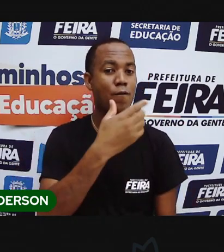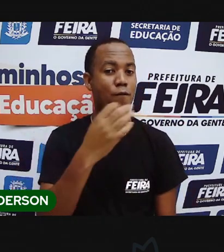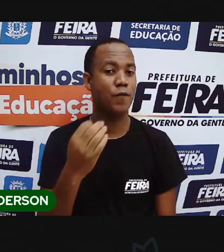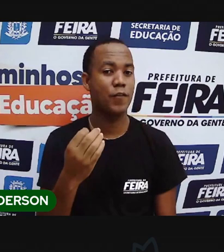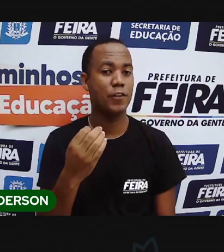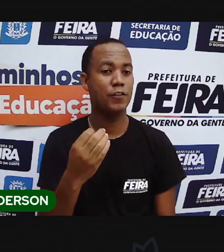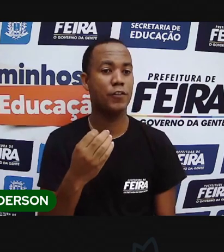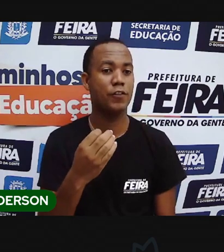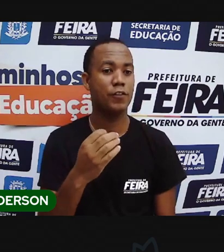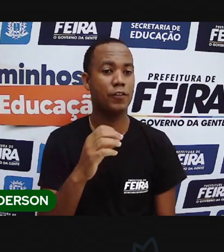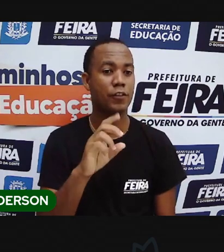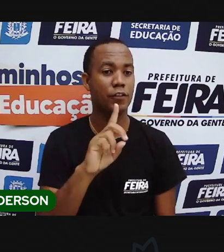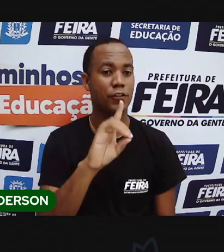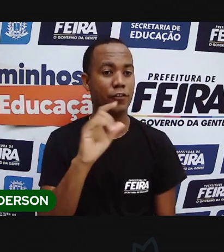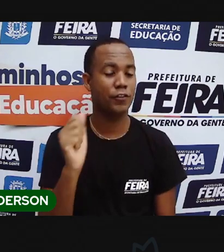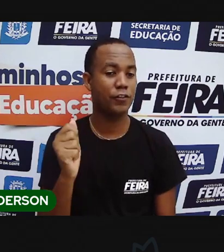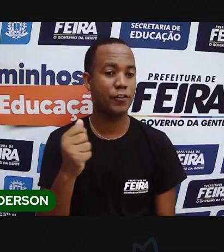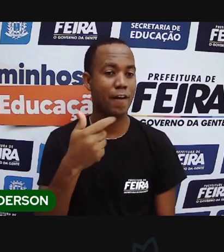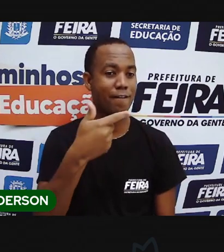mês 4,